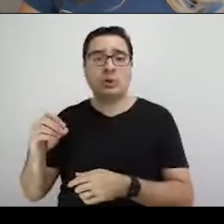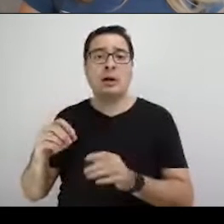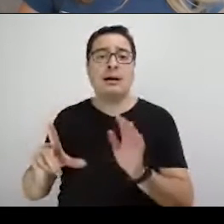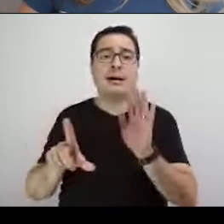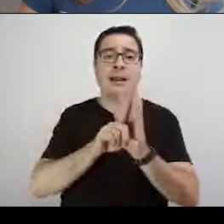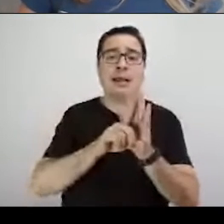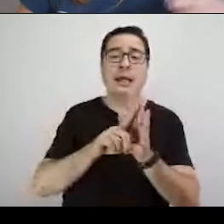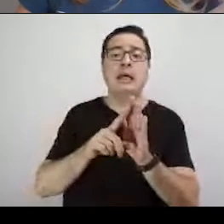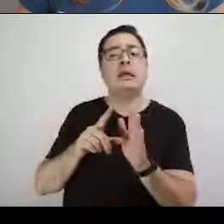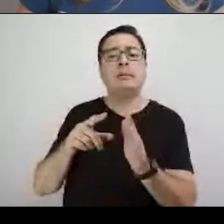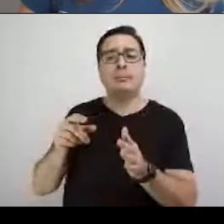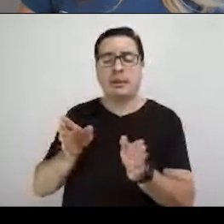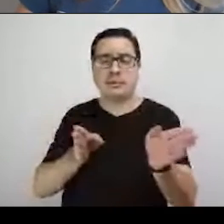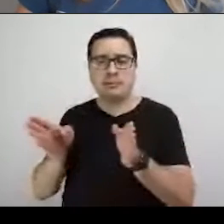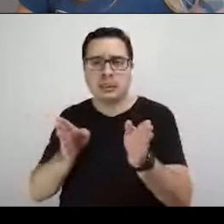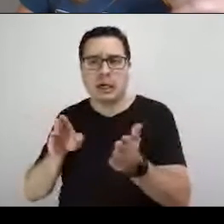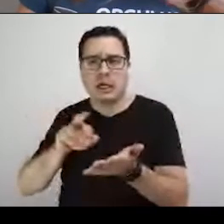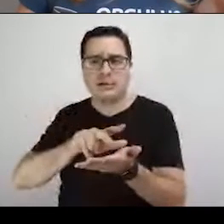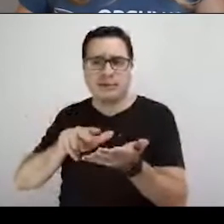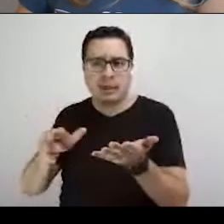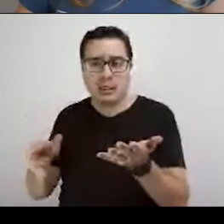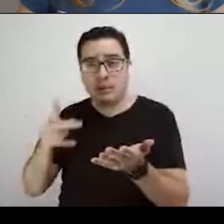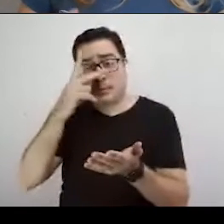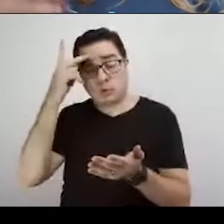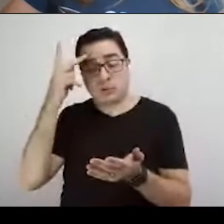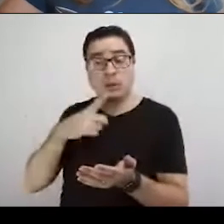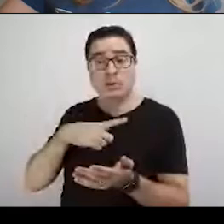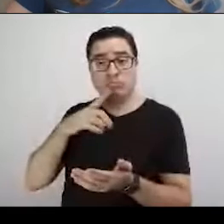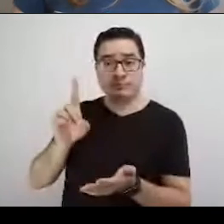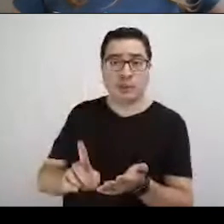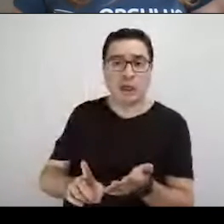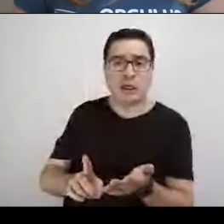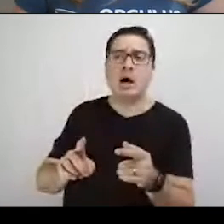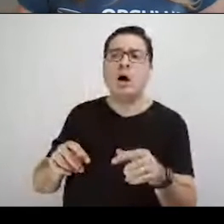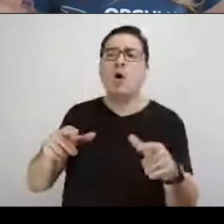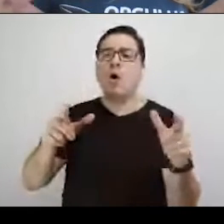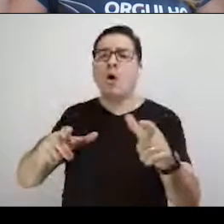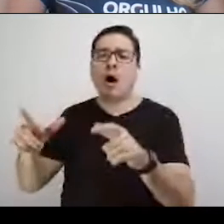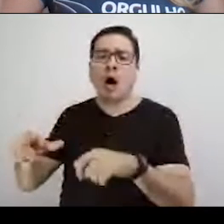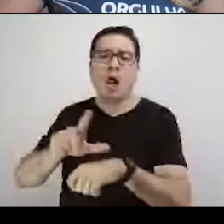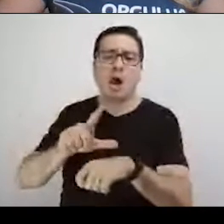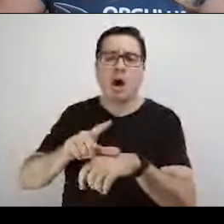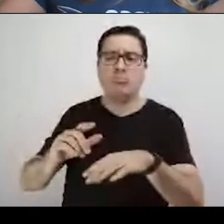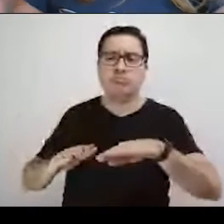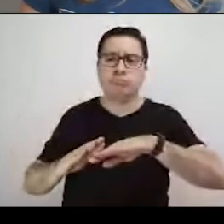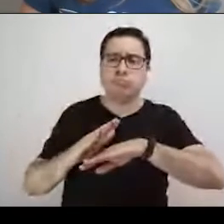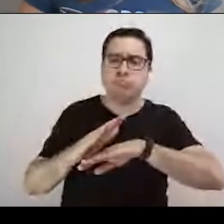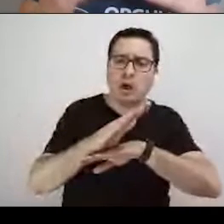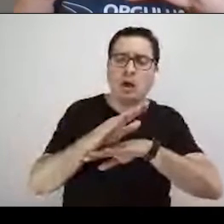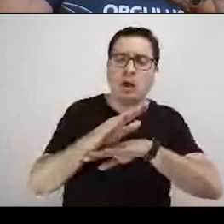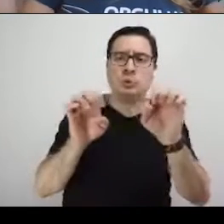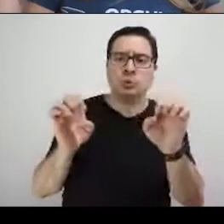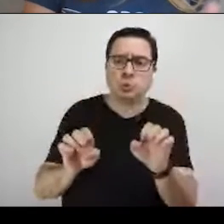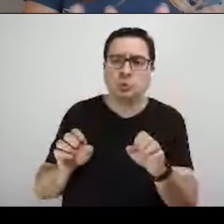de acessibilidade, pessoas portadoras, né? Então, estabelecimentos, estruturas, rampas,